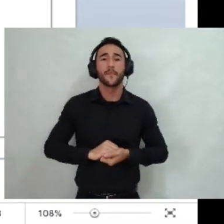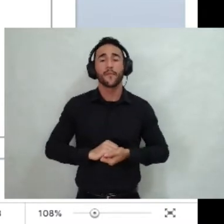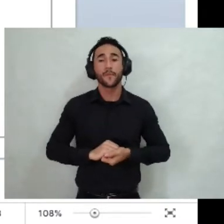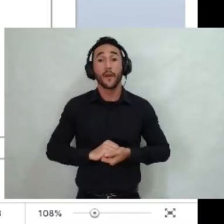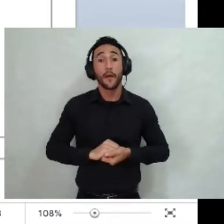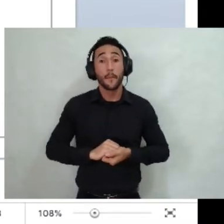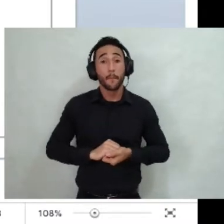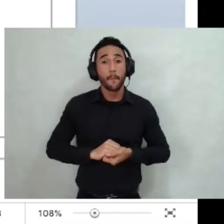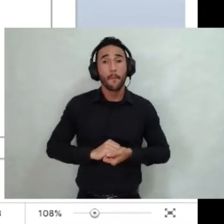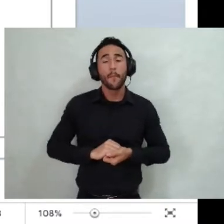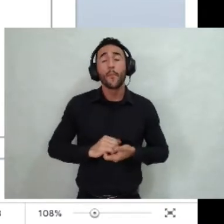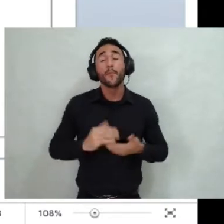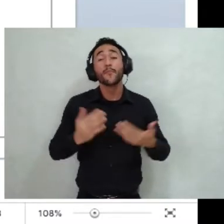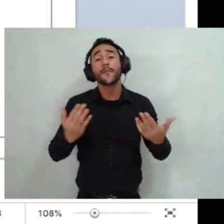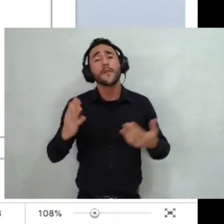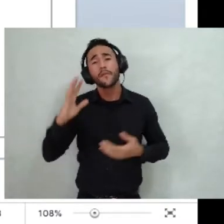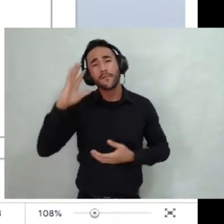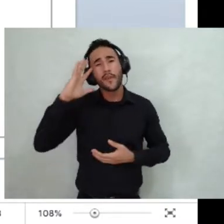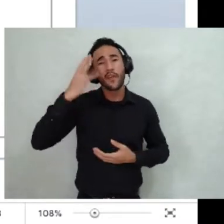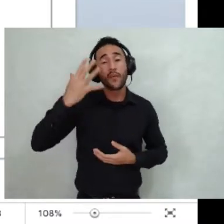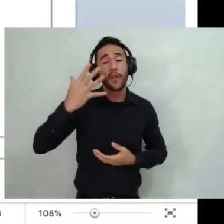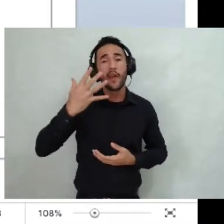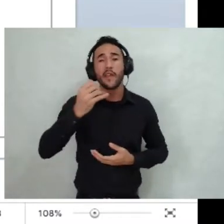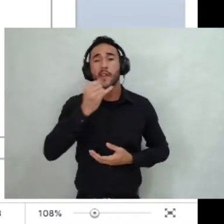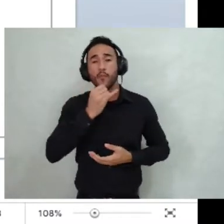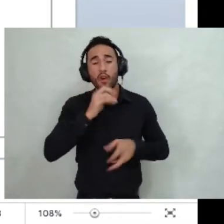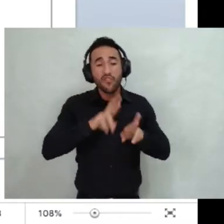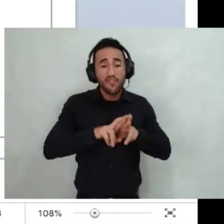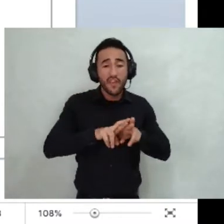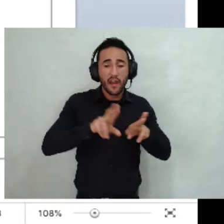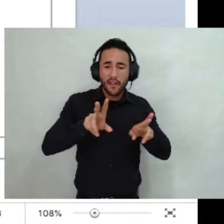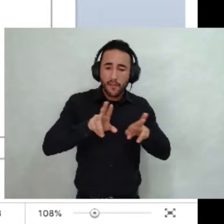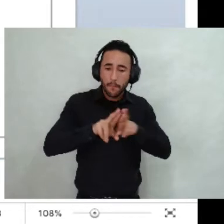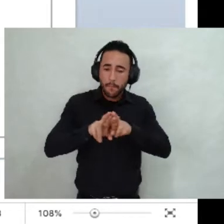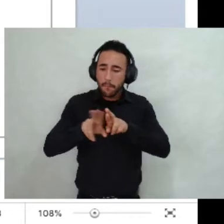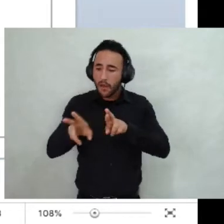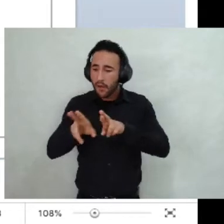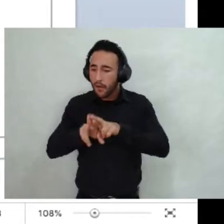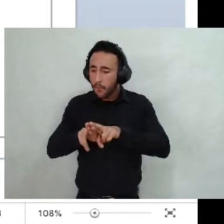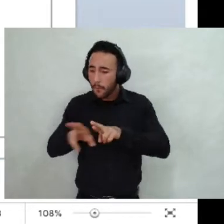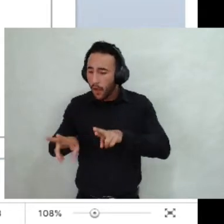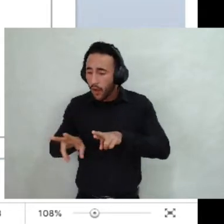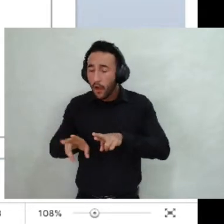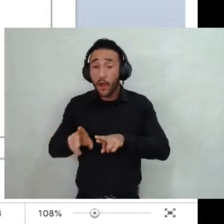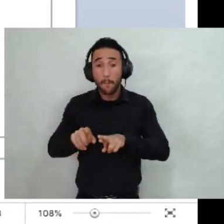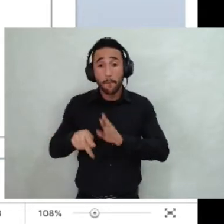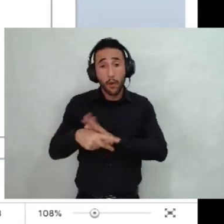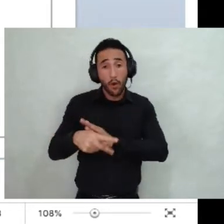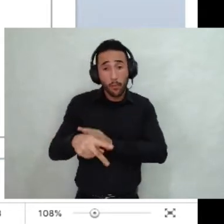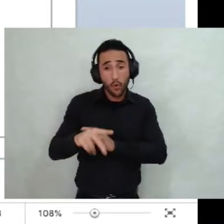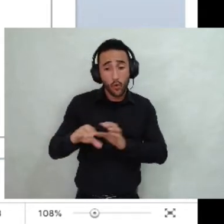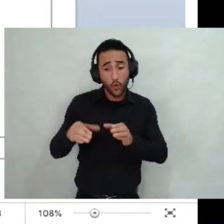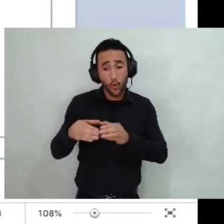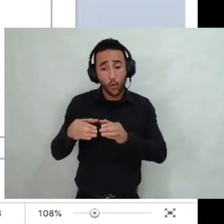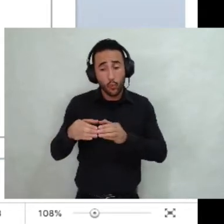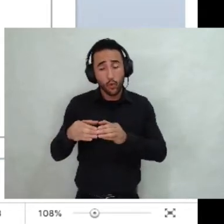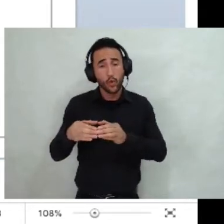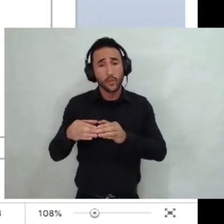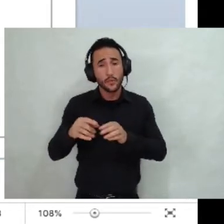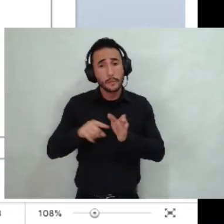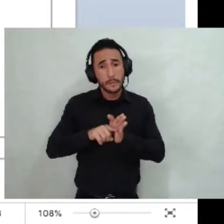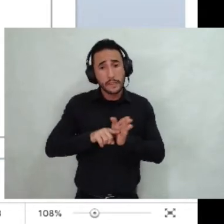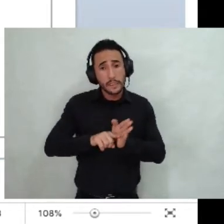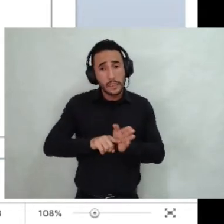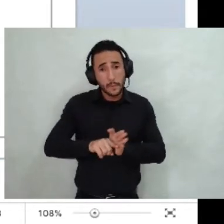Provavelmente, essas flutuações, essas diferenças entre esses kits comerciais deve ter